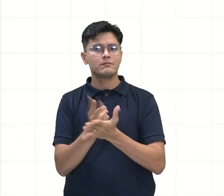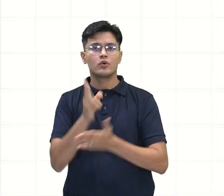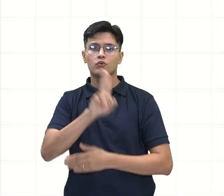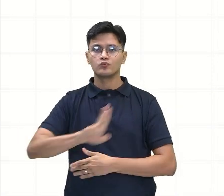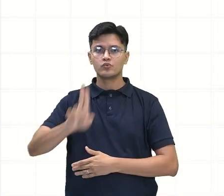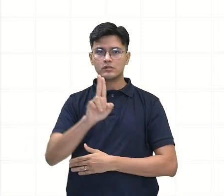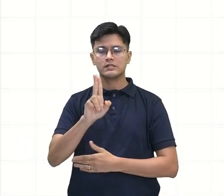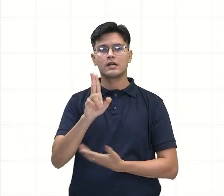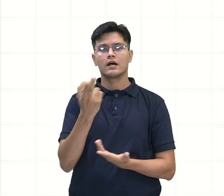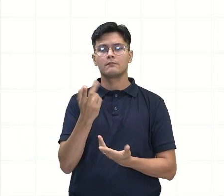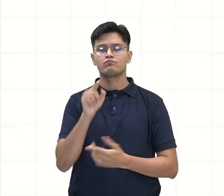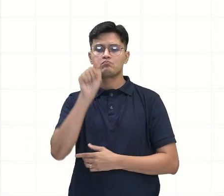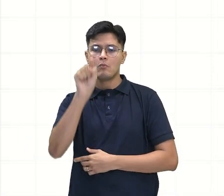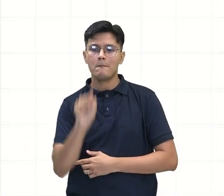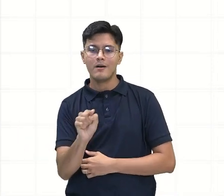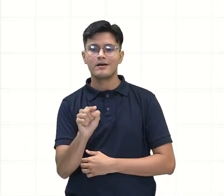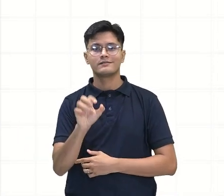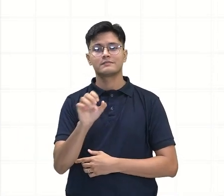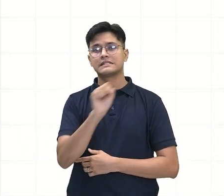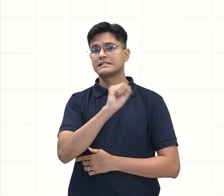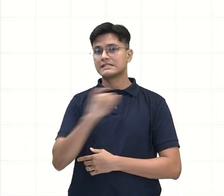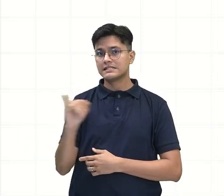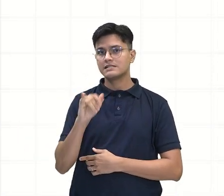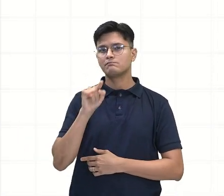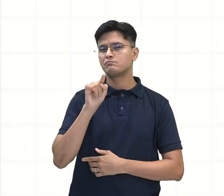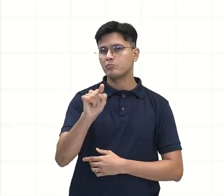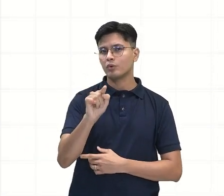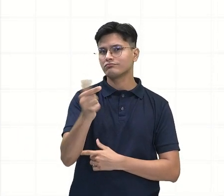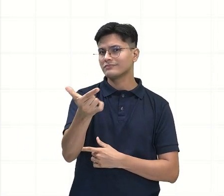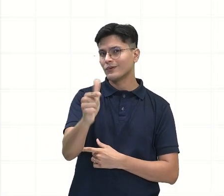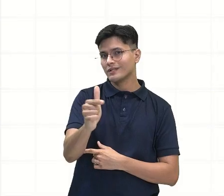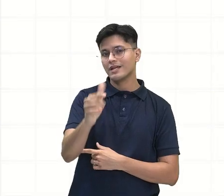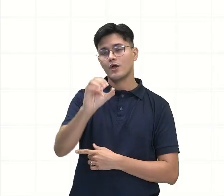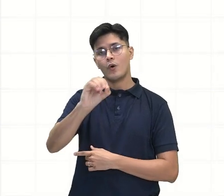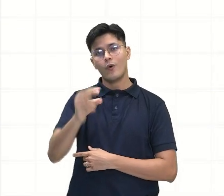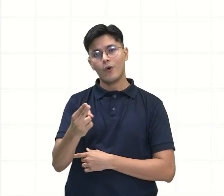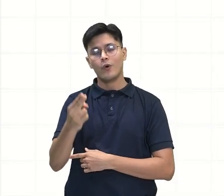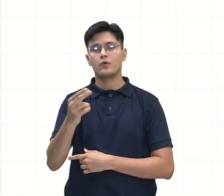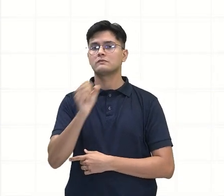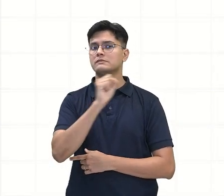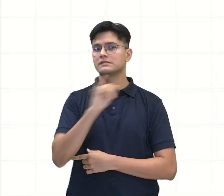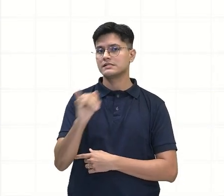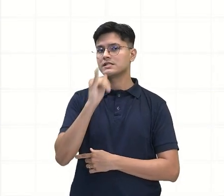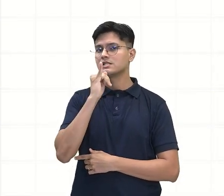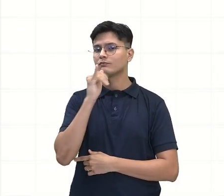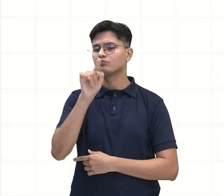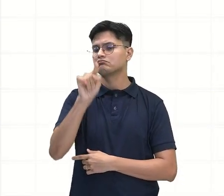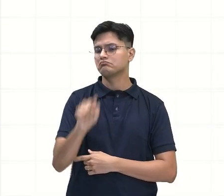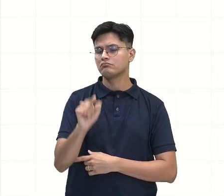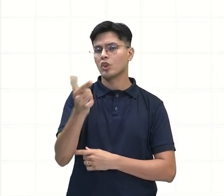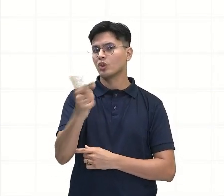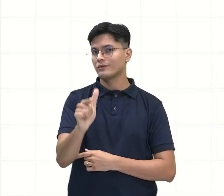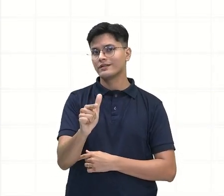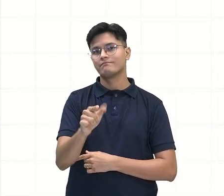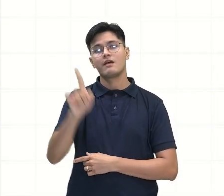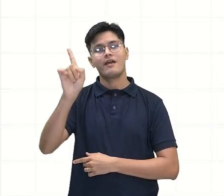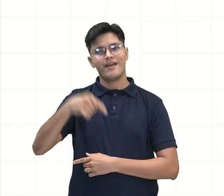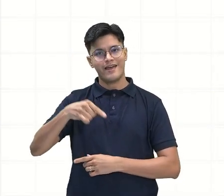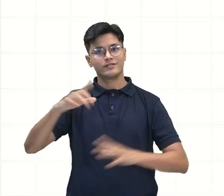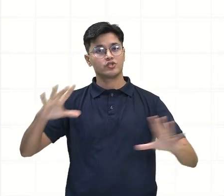pontos. Quando não tem ponto e quando não tem 2 pontos, eu estou diante de uma